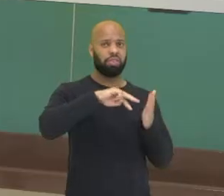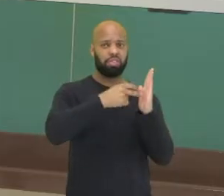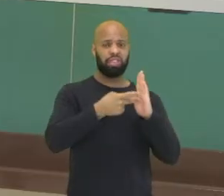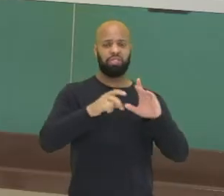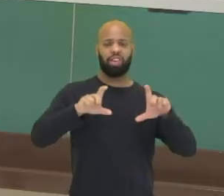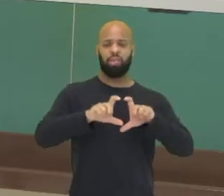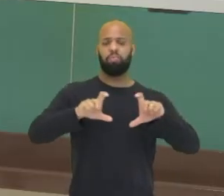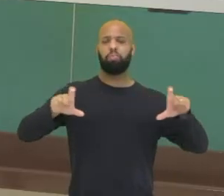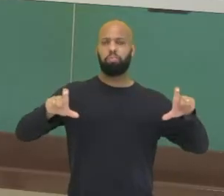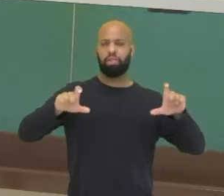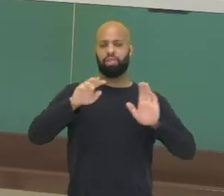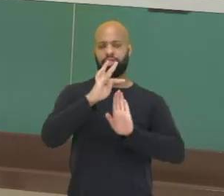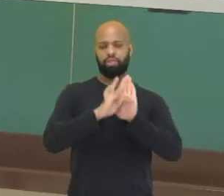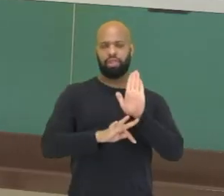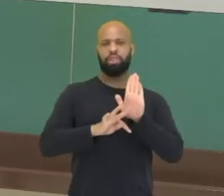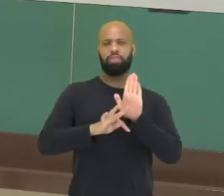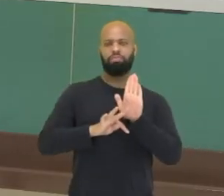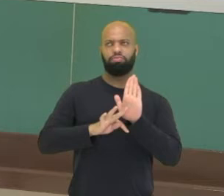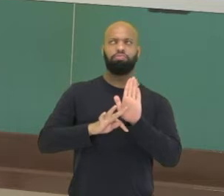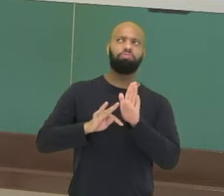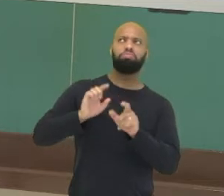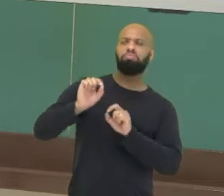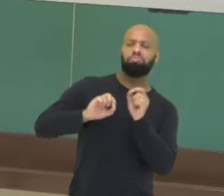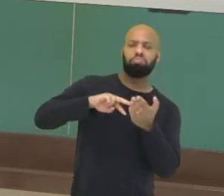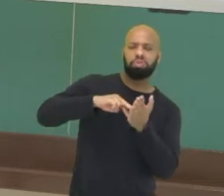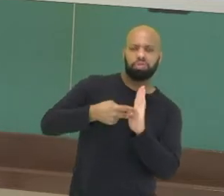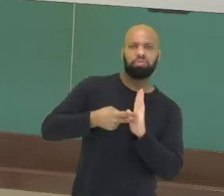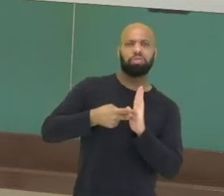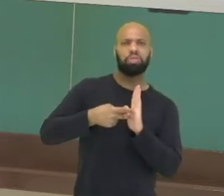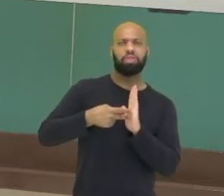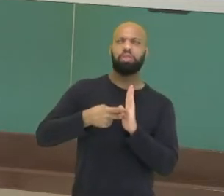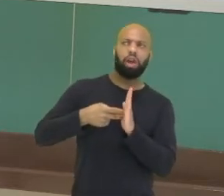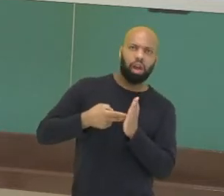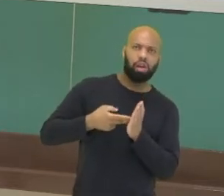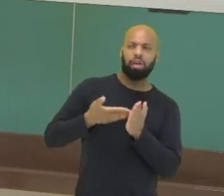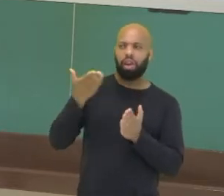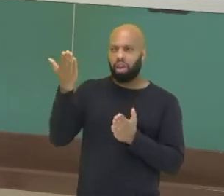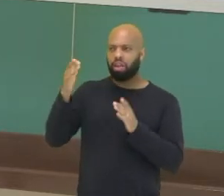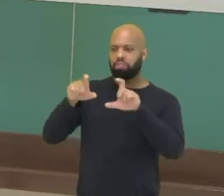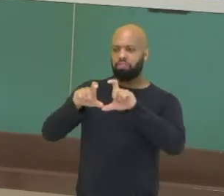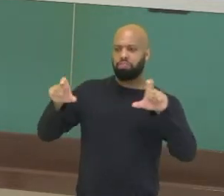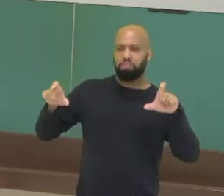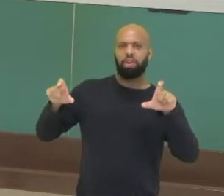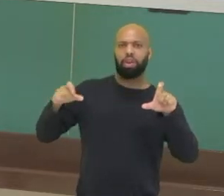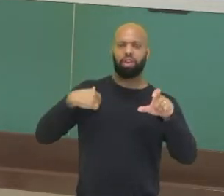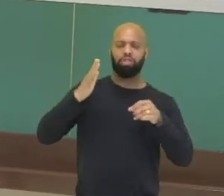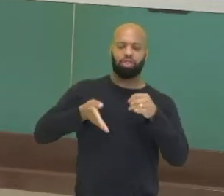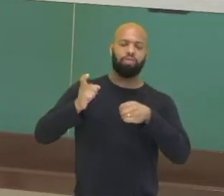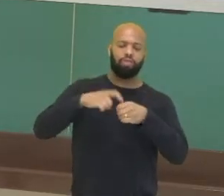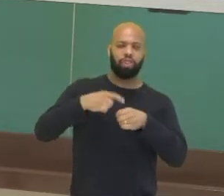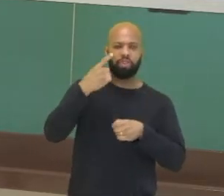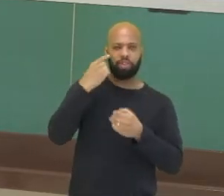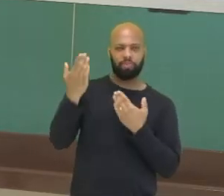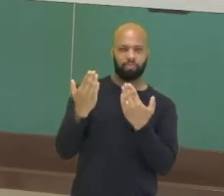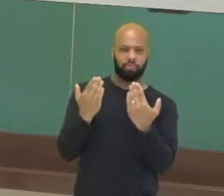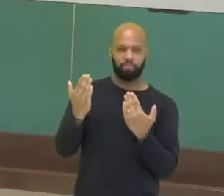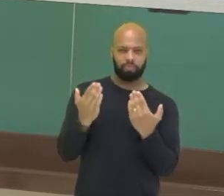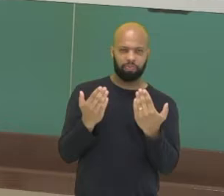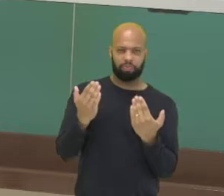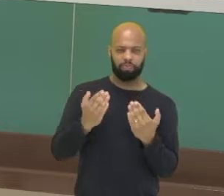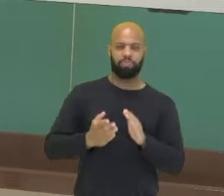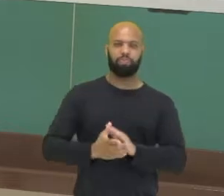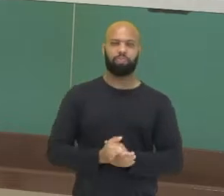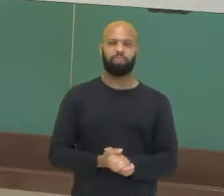Então faça uma interpretação, né, dos versos dessa estrofe do hino brasileiro e a gente já faz a correção